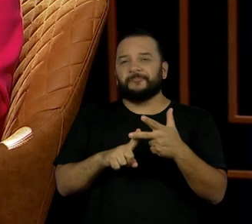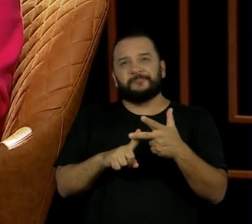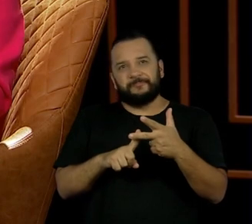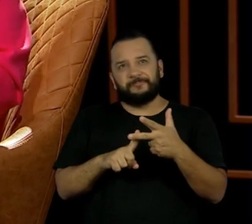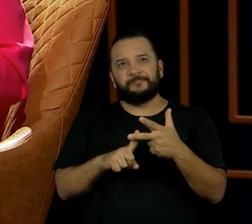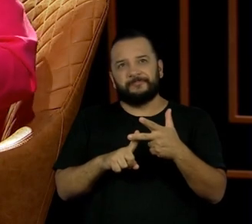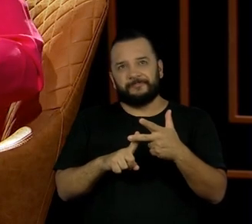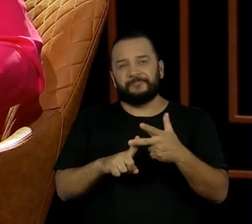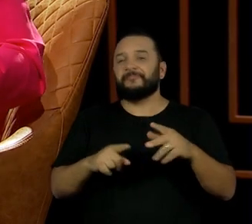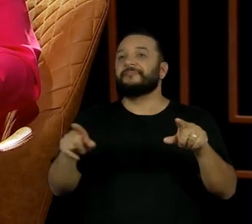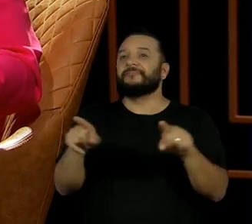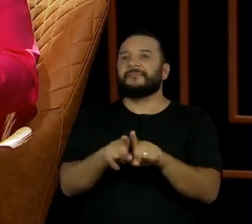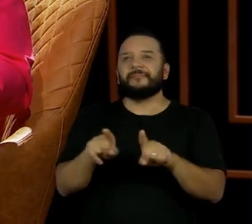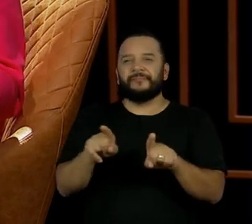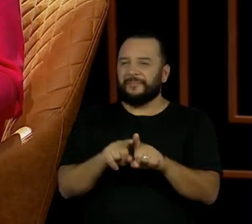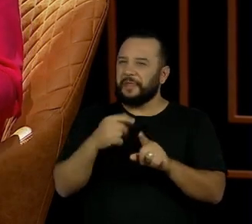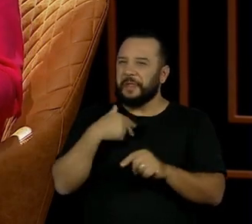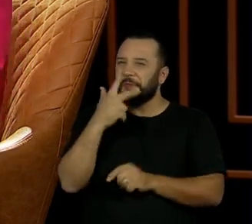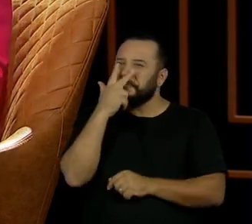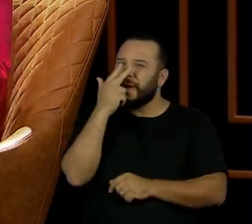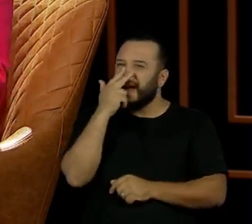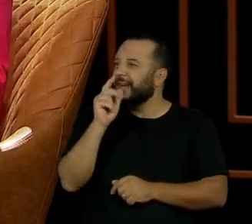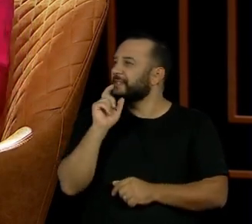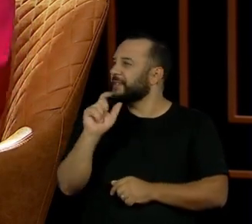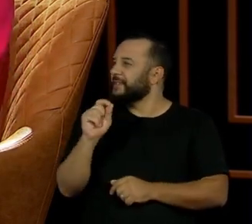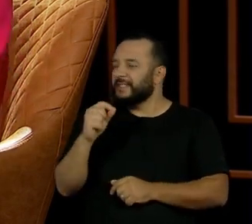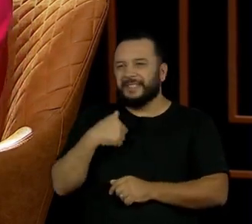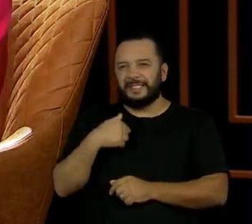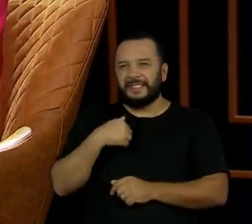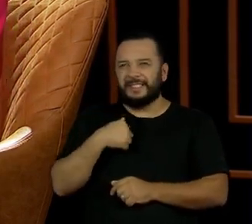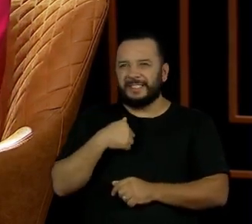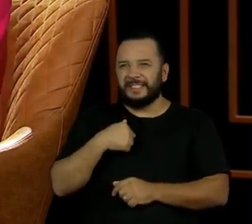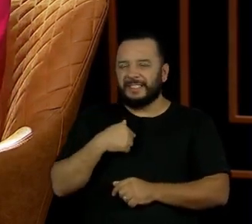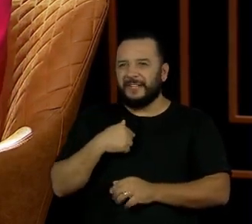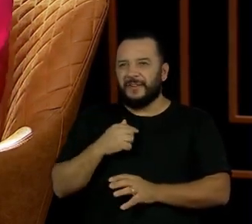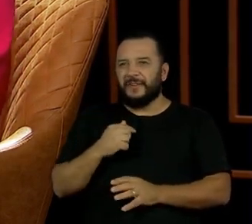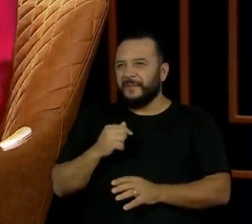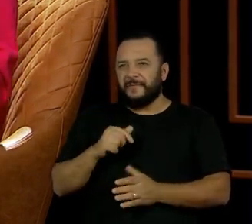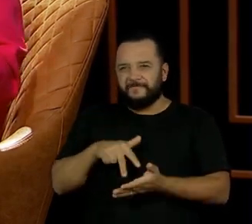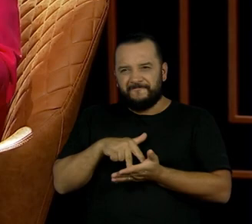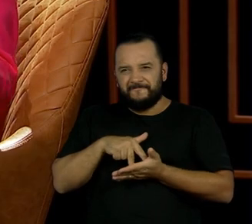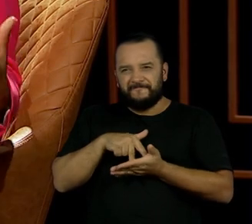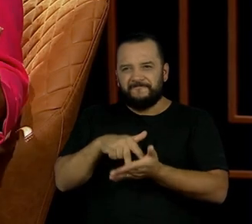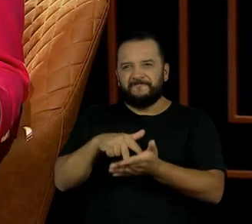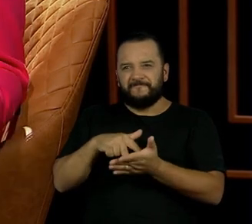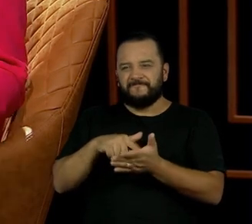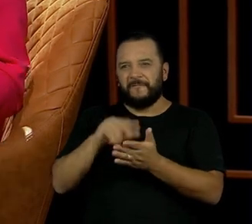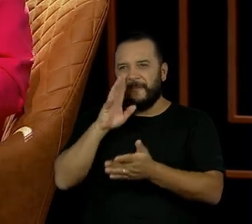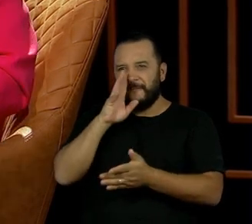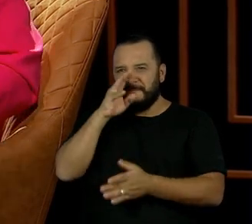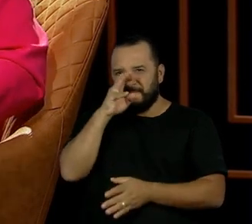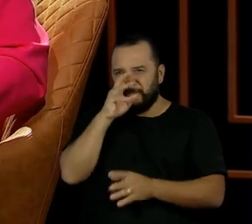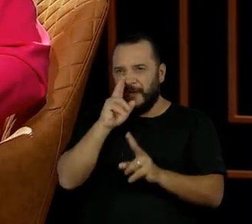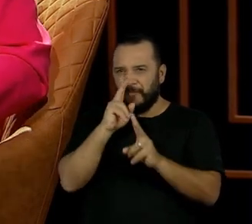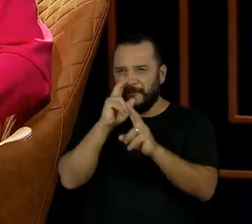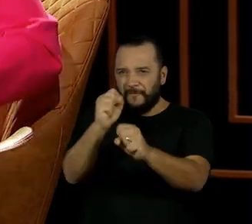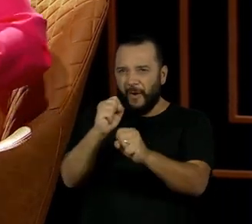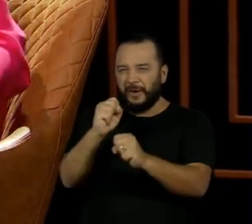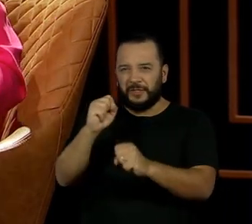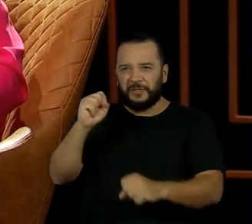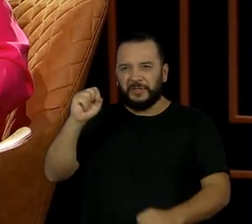essa visceralidade essa inteligência emocional e inteligência né em relação